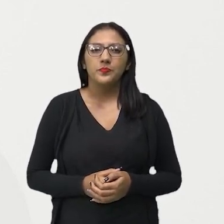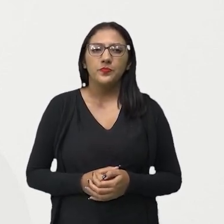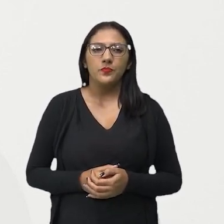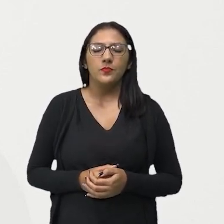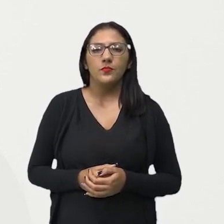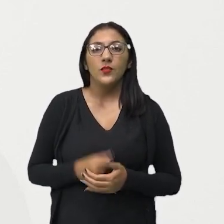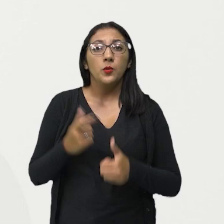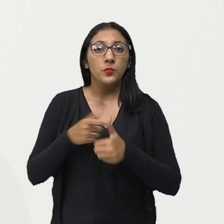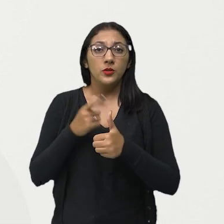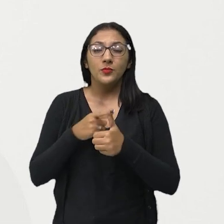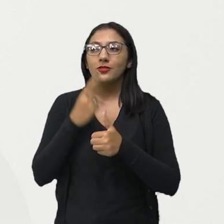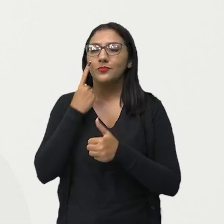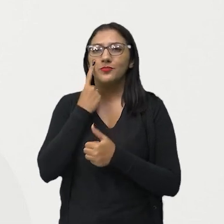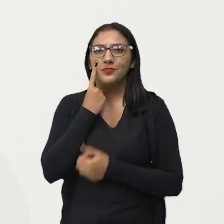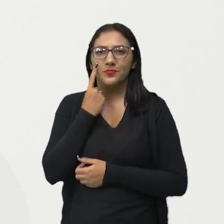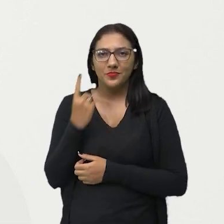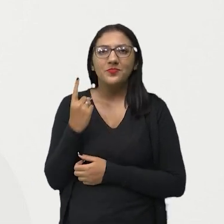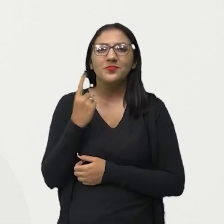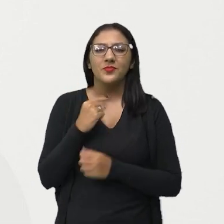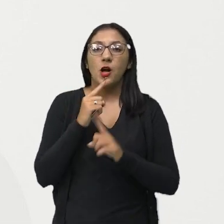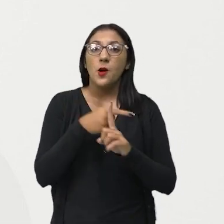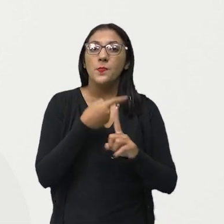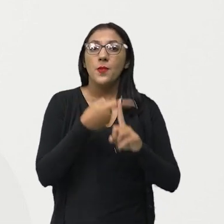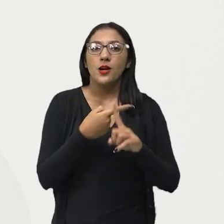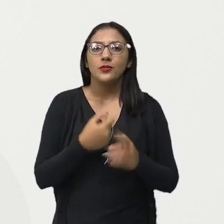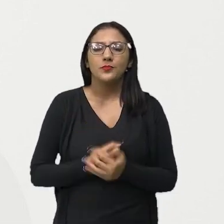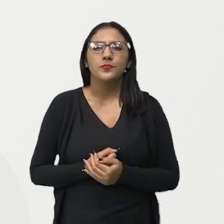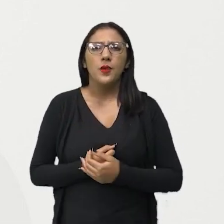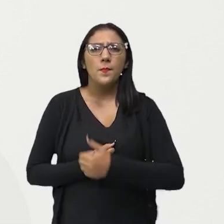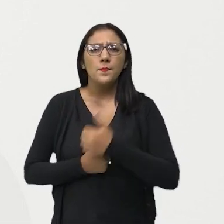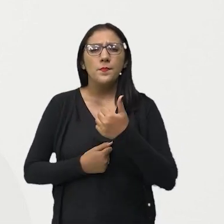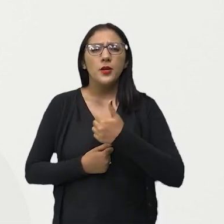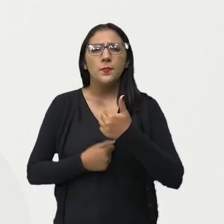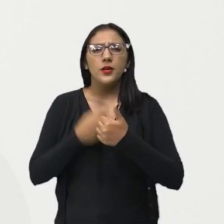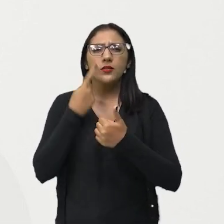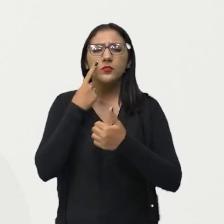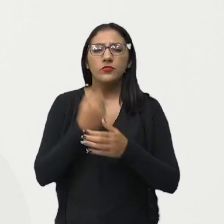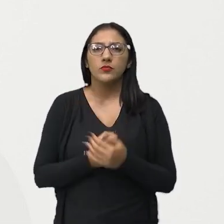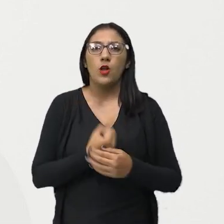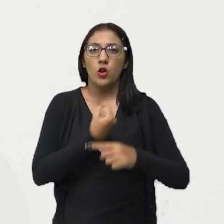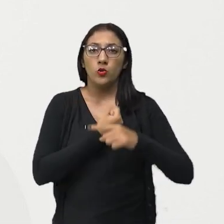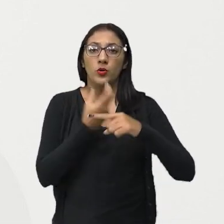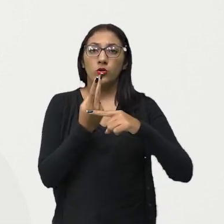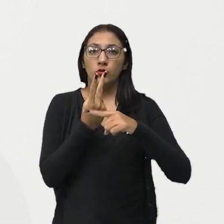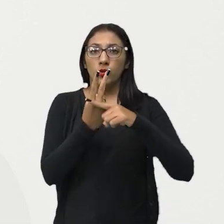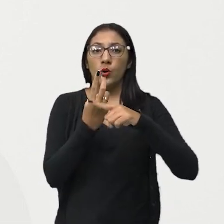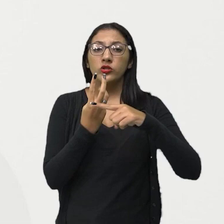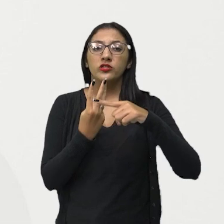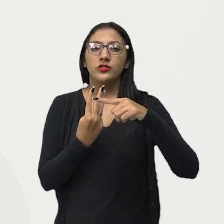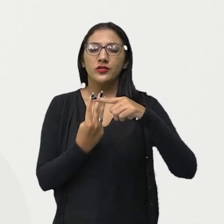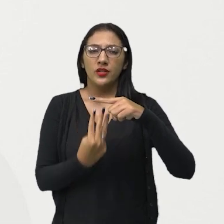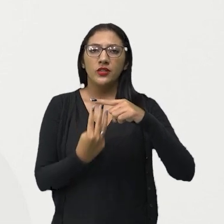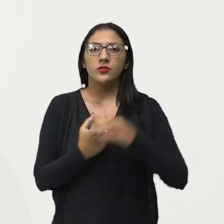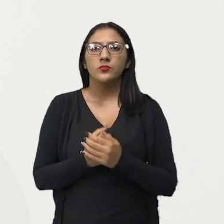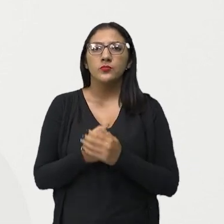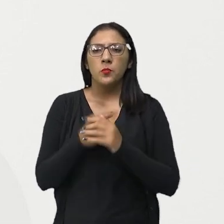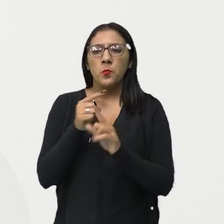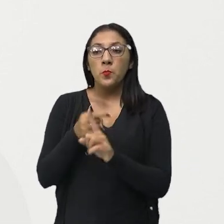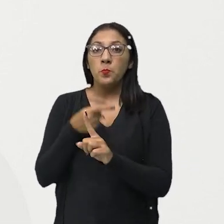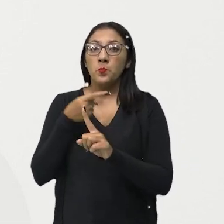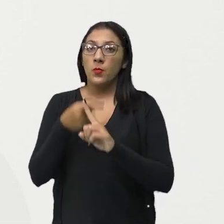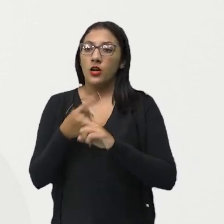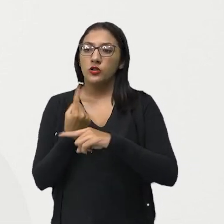Primeiro com a adição, né? Olha só, nós temos aí a primeira fração, 2/3, somado com outra